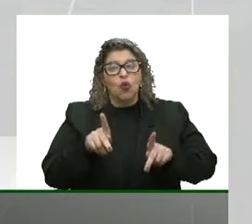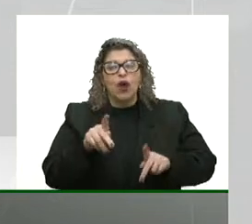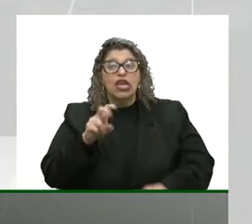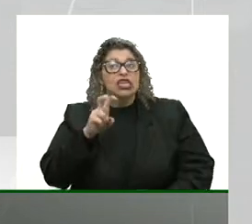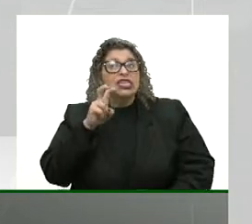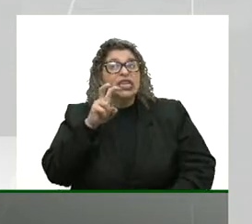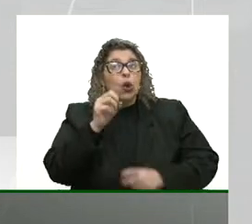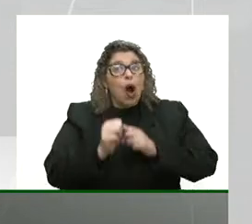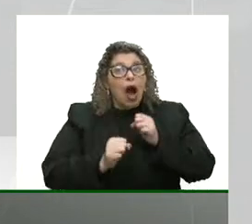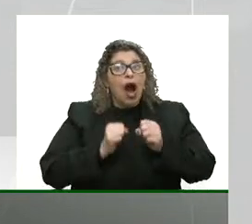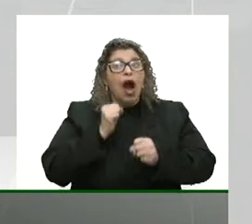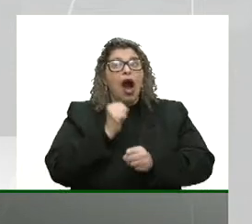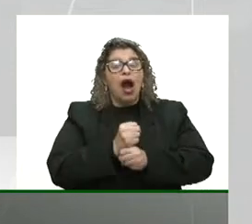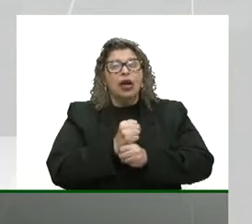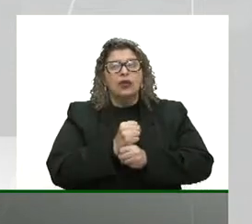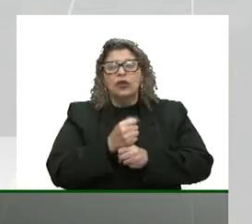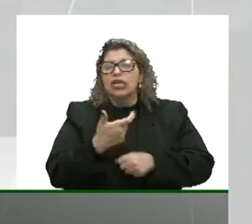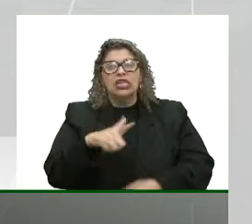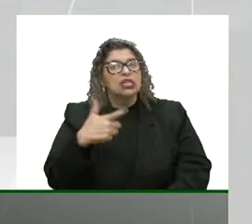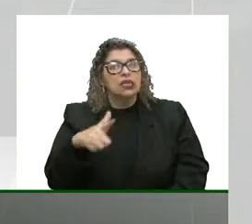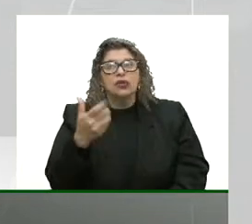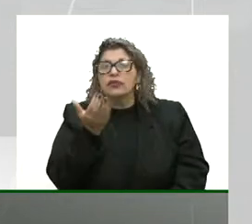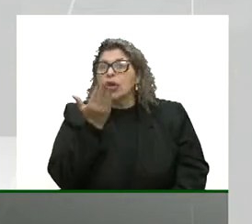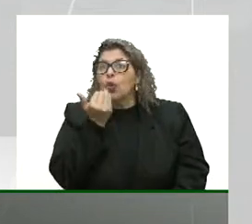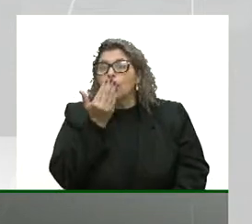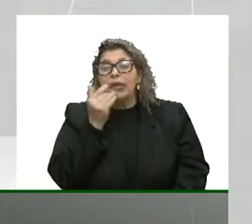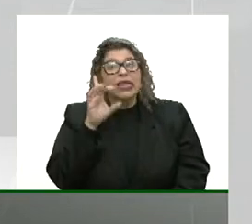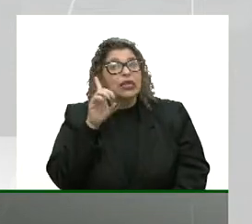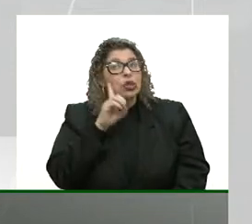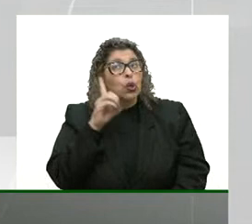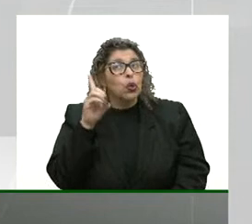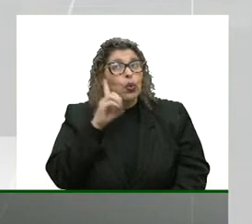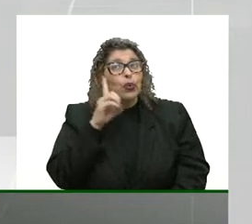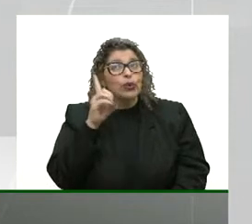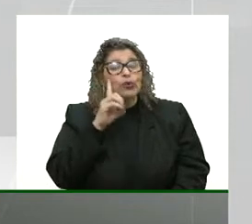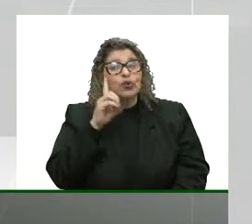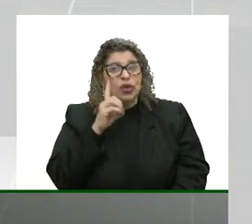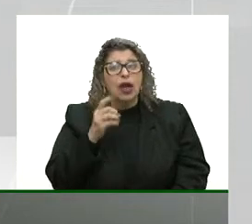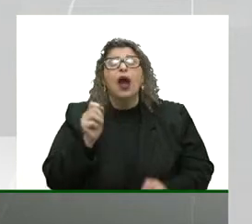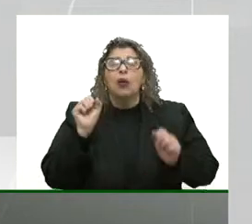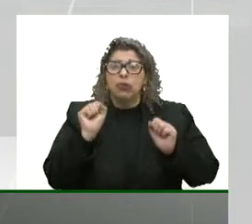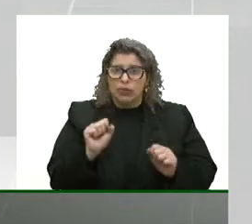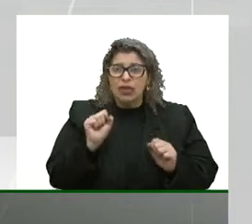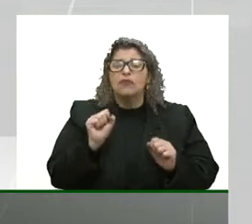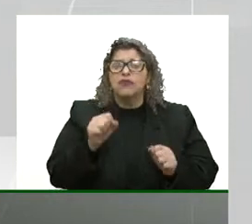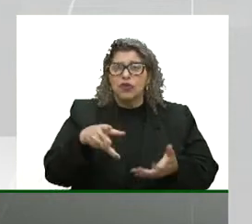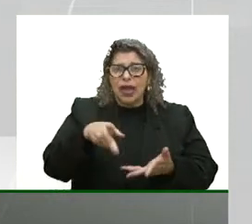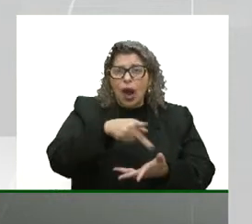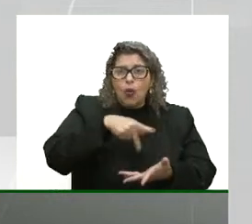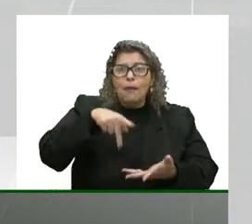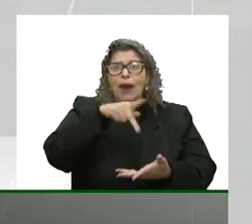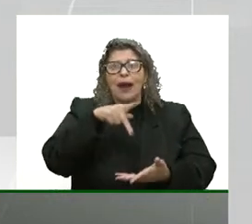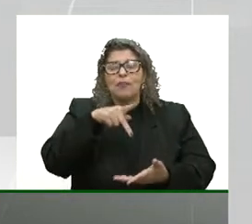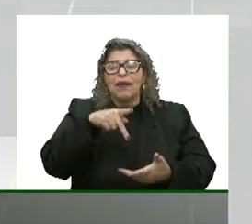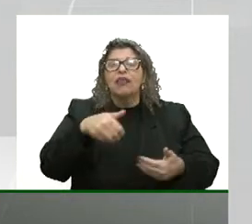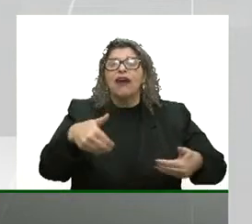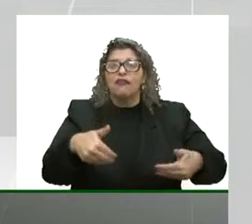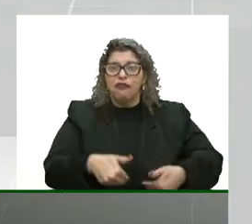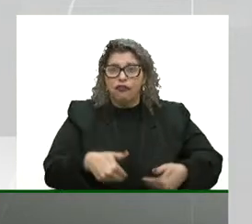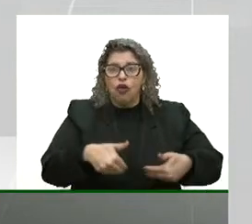5 anos passaram a não ter alimento regular. Nós poderemos voltar ao mapa da fome. O Brasil não